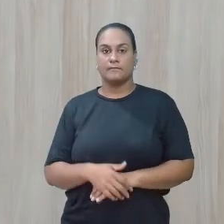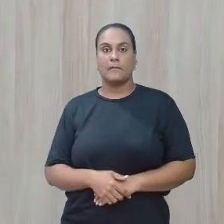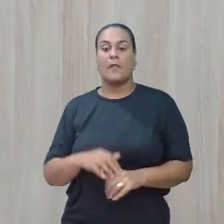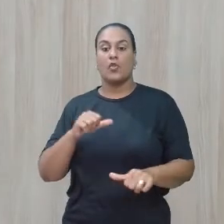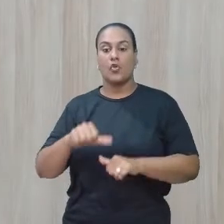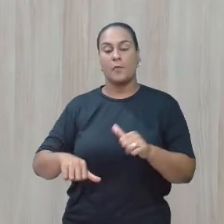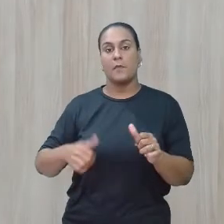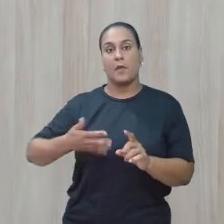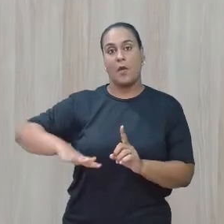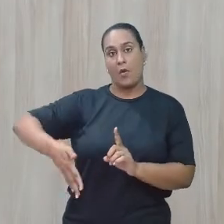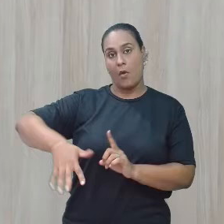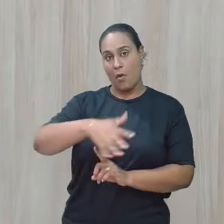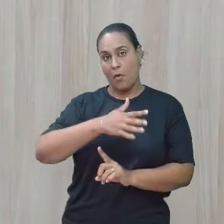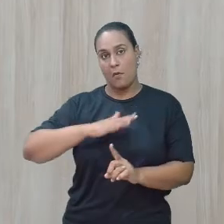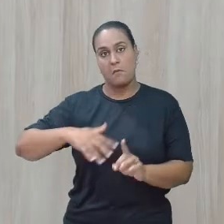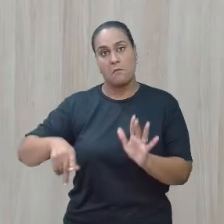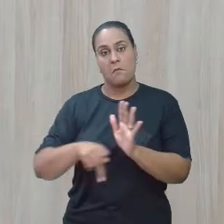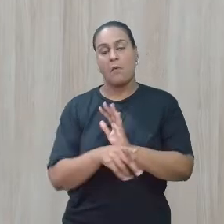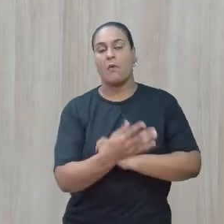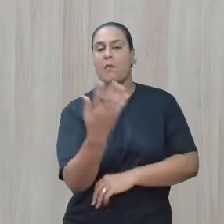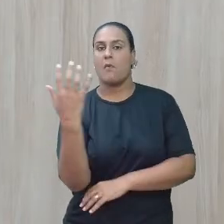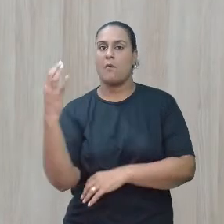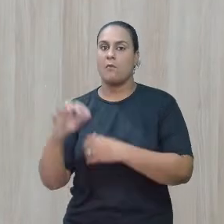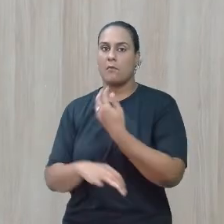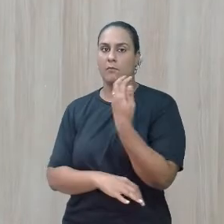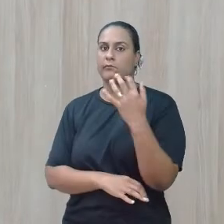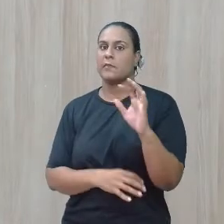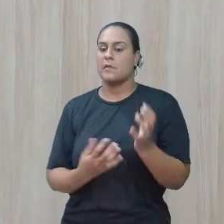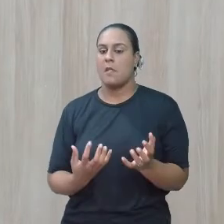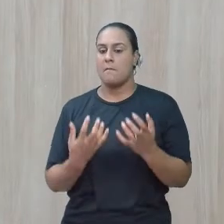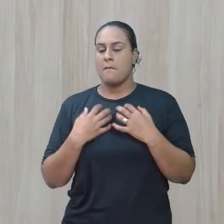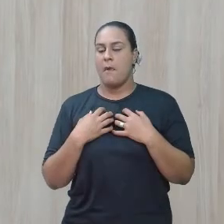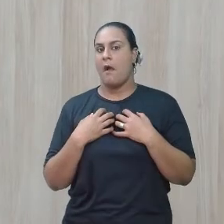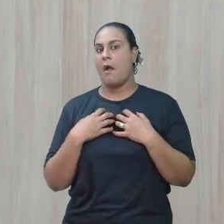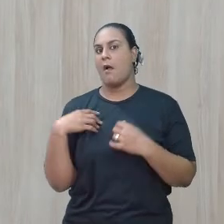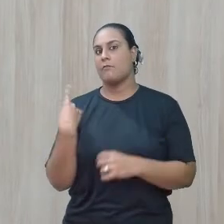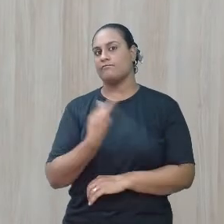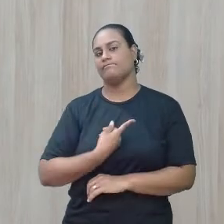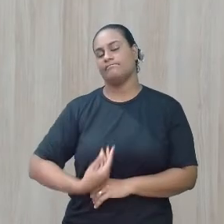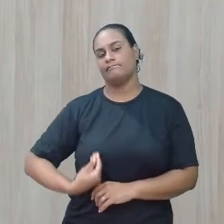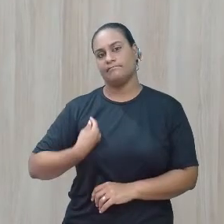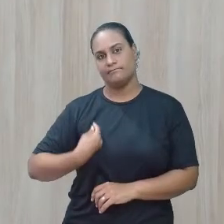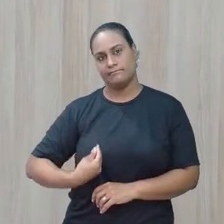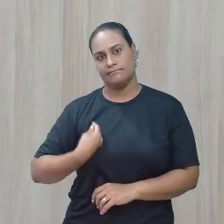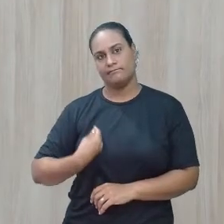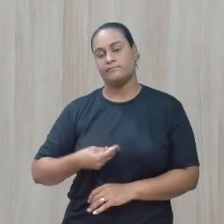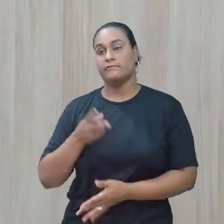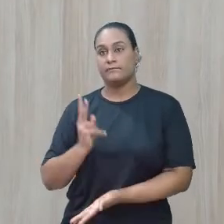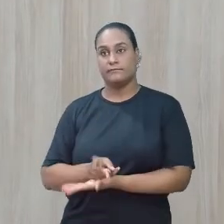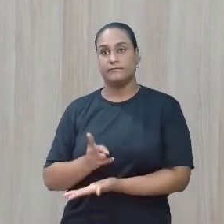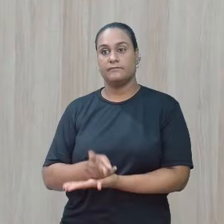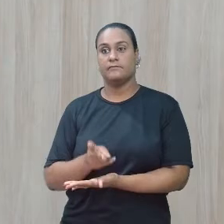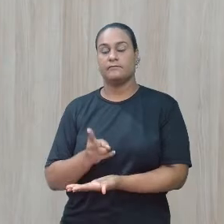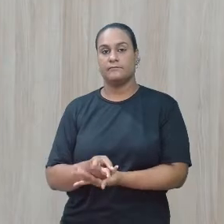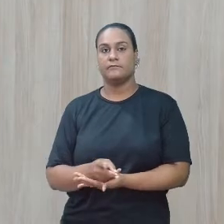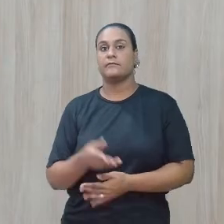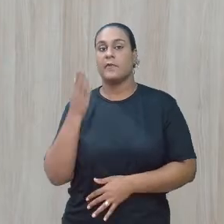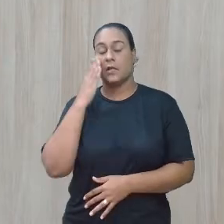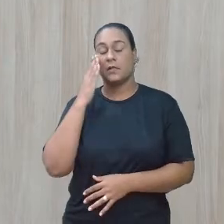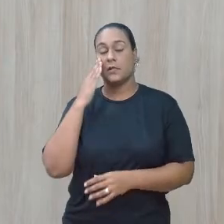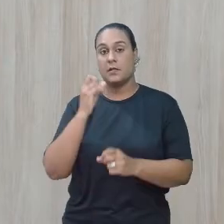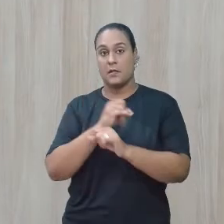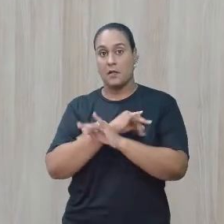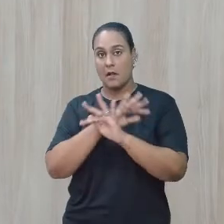do meio ambiente e da natureza que causam impacto nas nossas vidas. Mas a gente vai seguindo aqui na aula que a gente vai entender